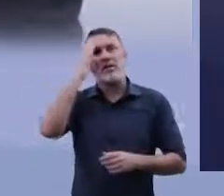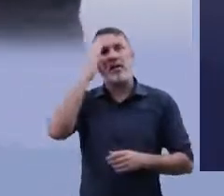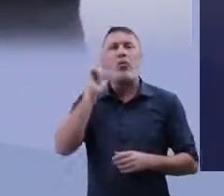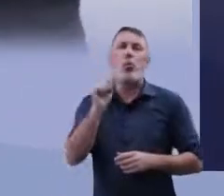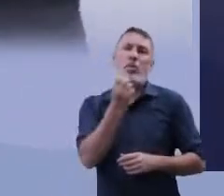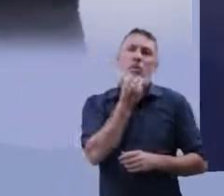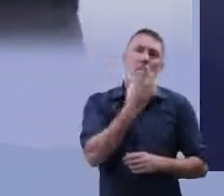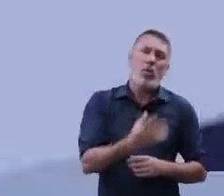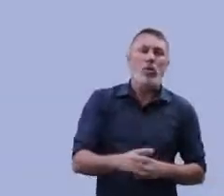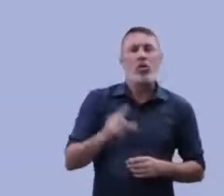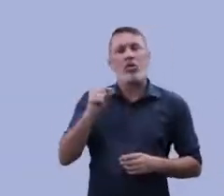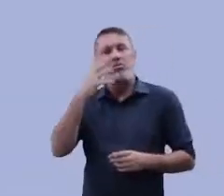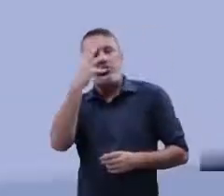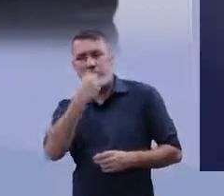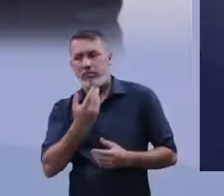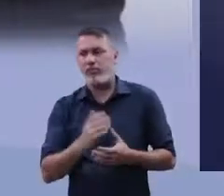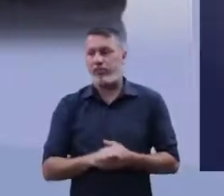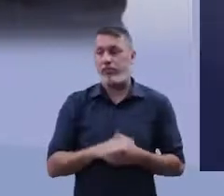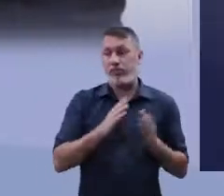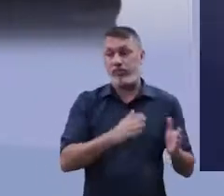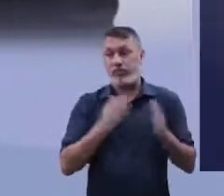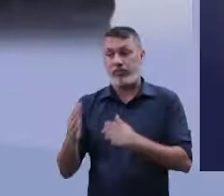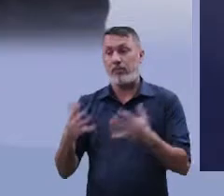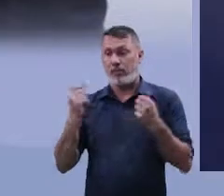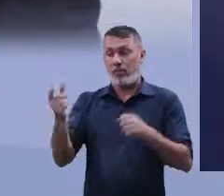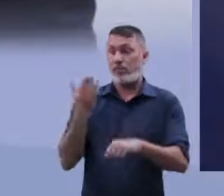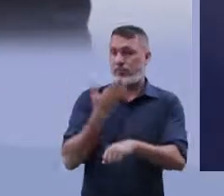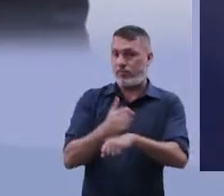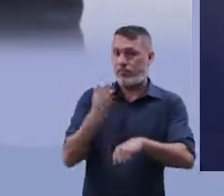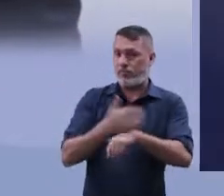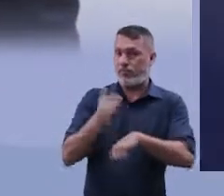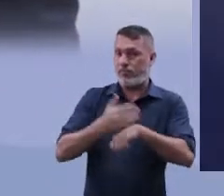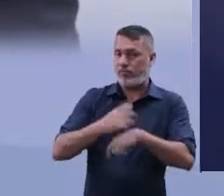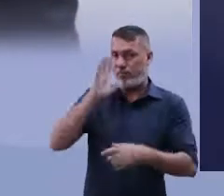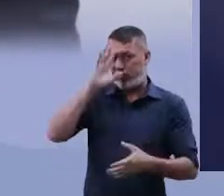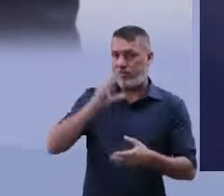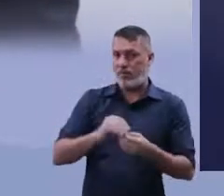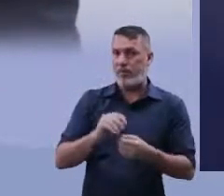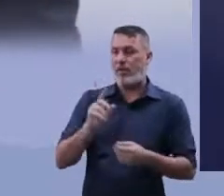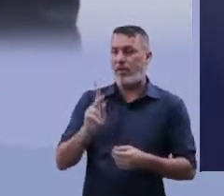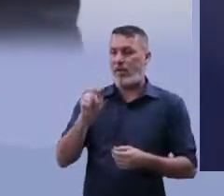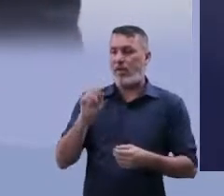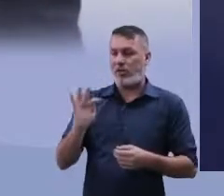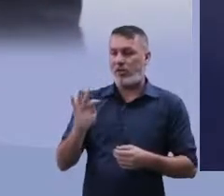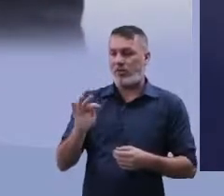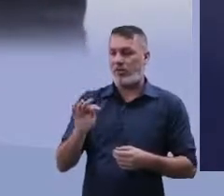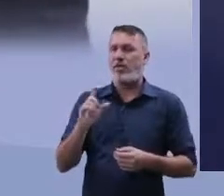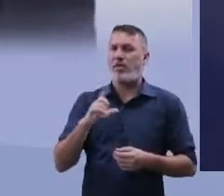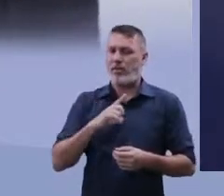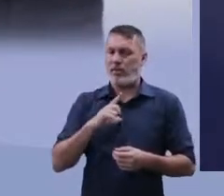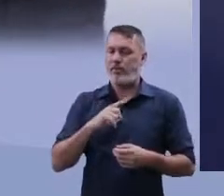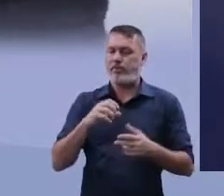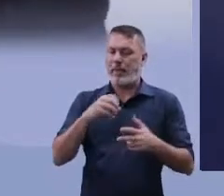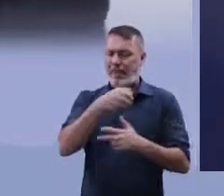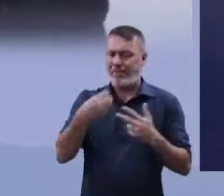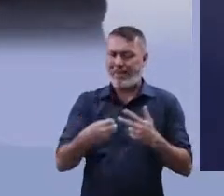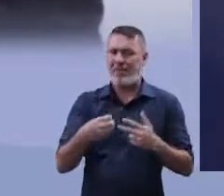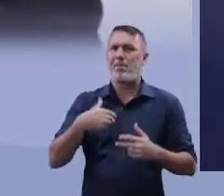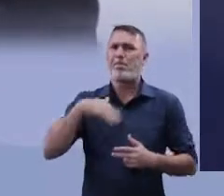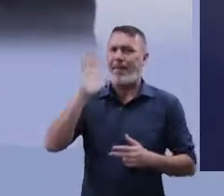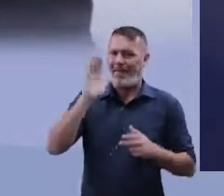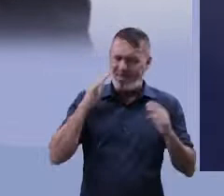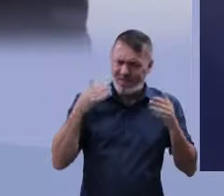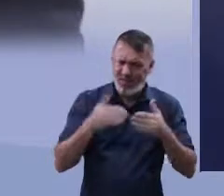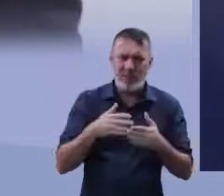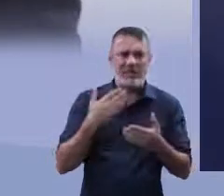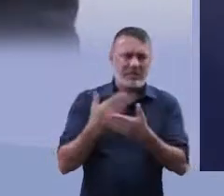bom e o que é belo. Bom, então agora a gente vai fazer aqui, ó, o Kant é um dos queridinhos do Enem,